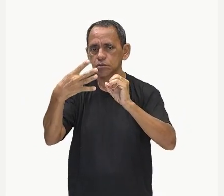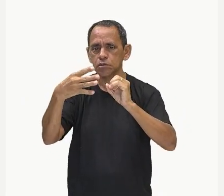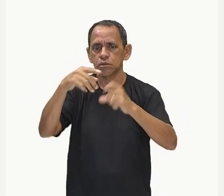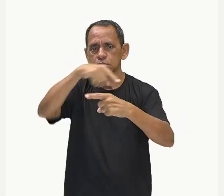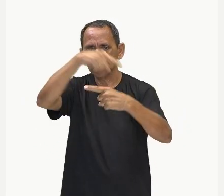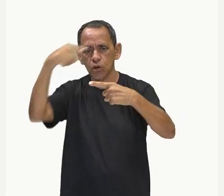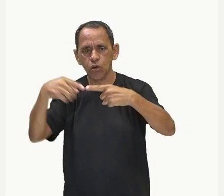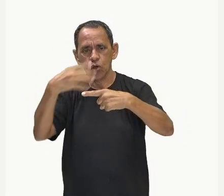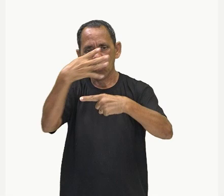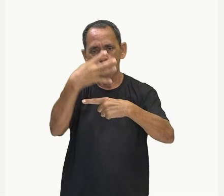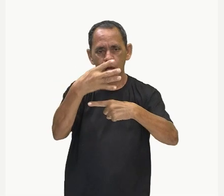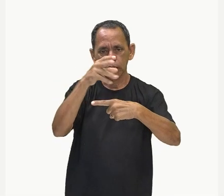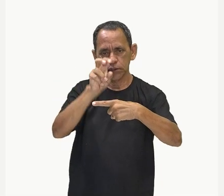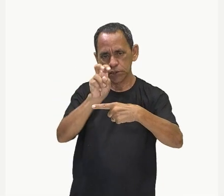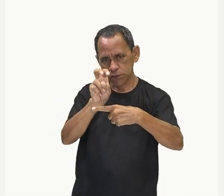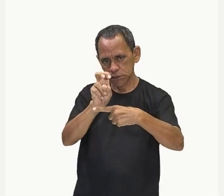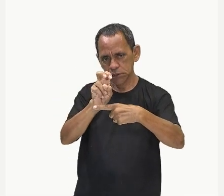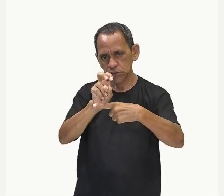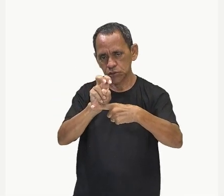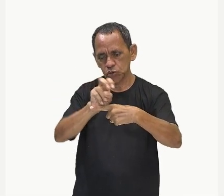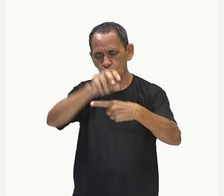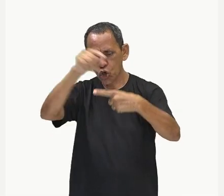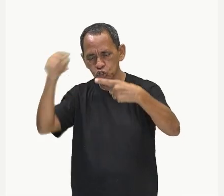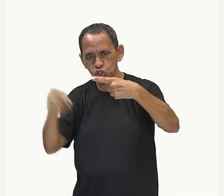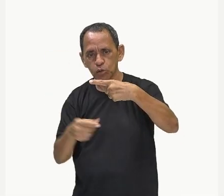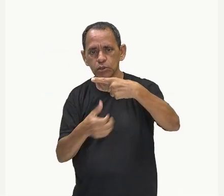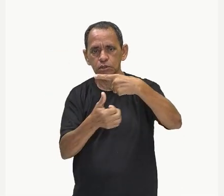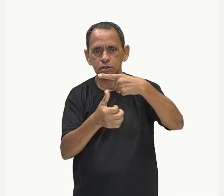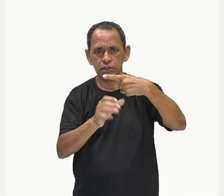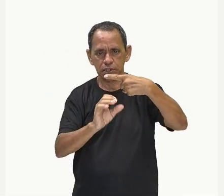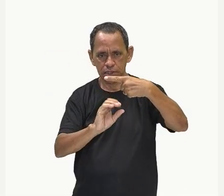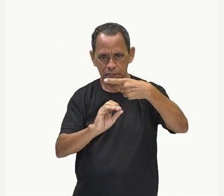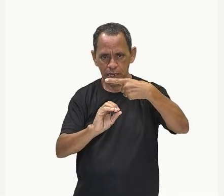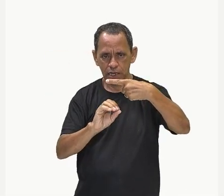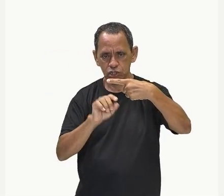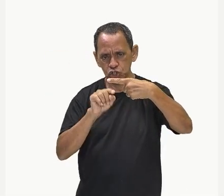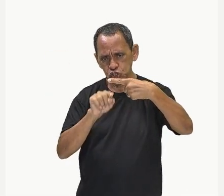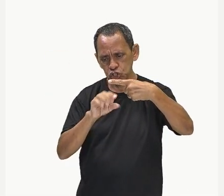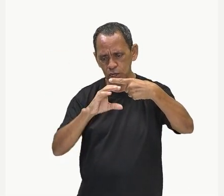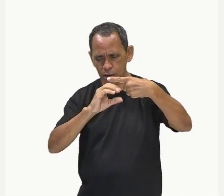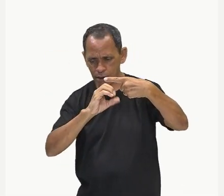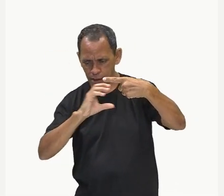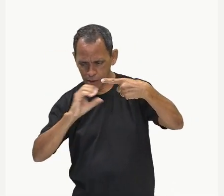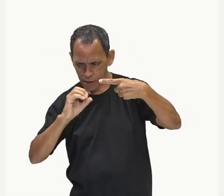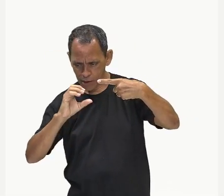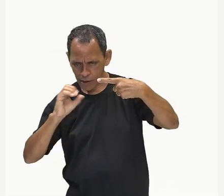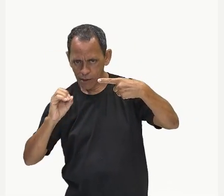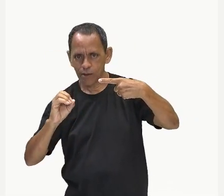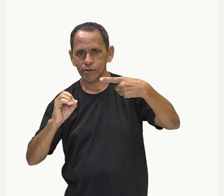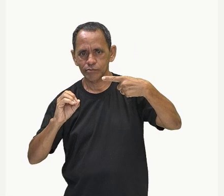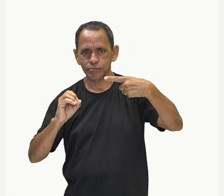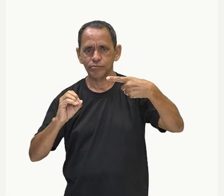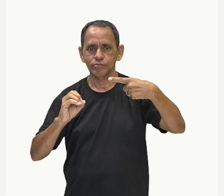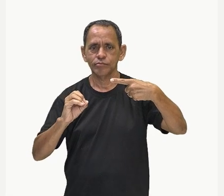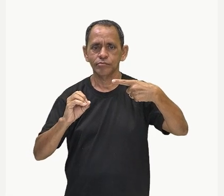Ok? E aí eu fico com o meu numerador sendo 45 e o meu denominador